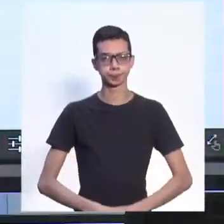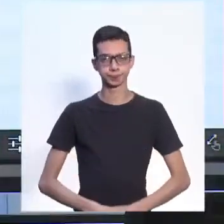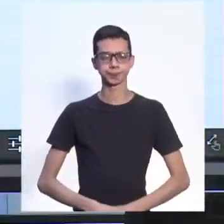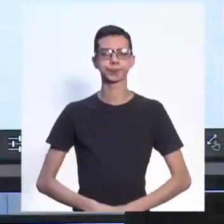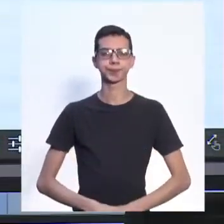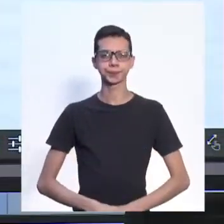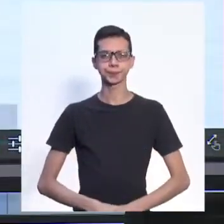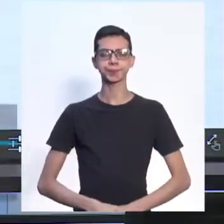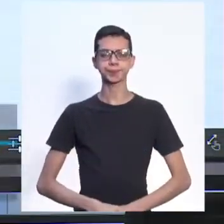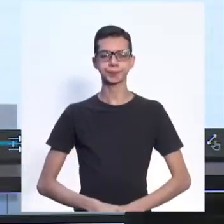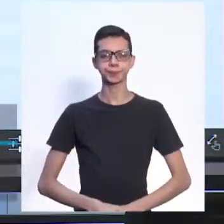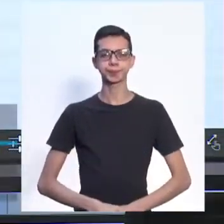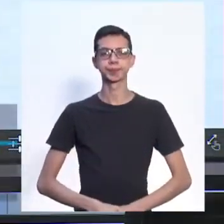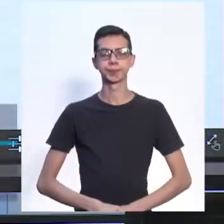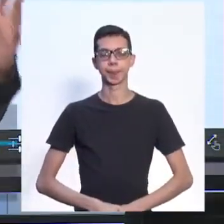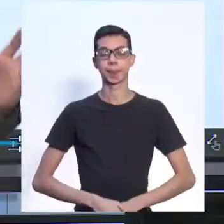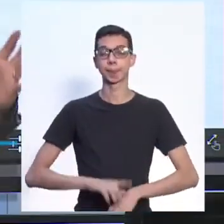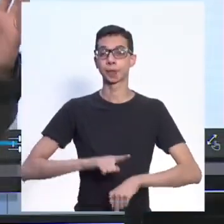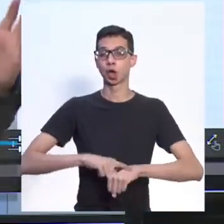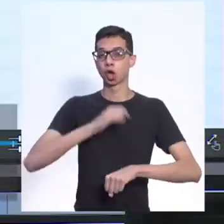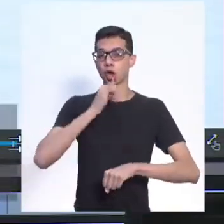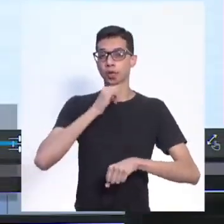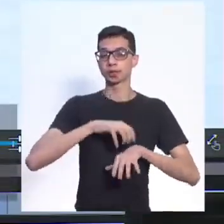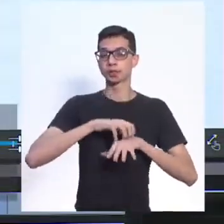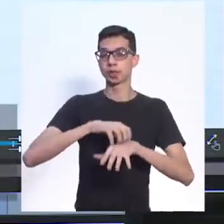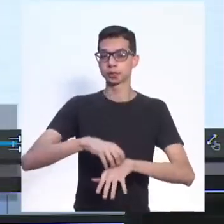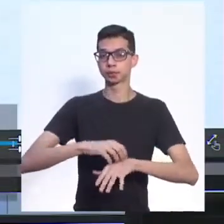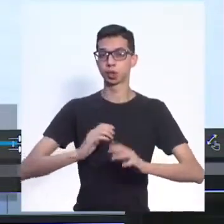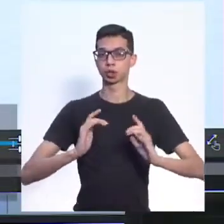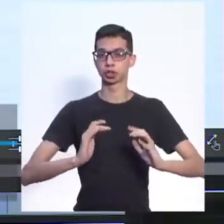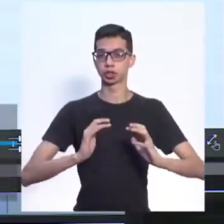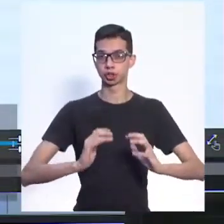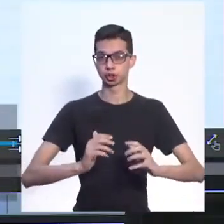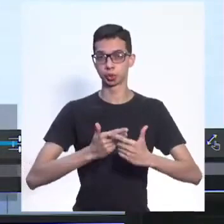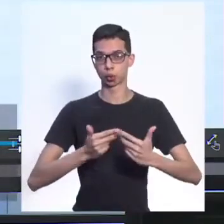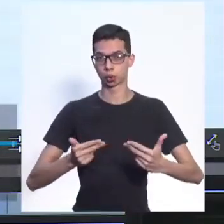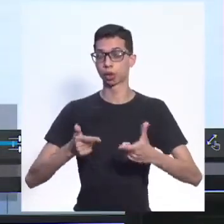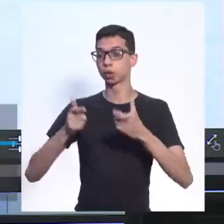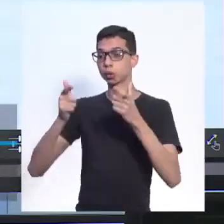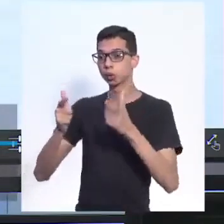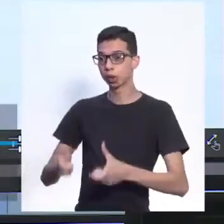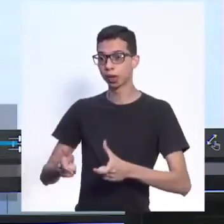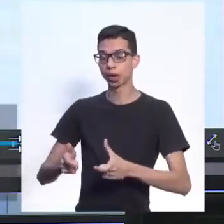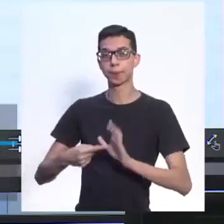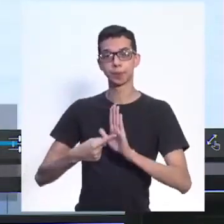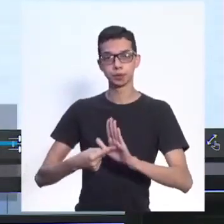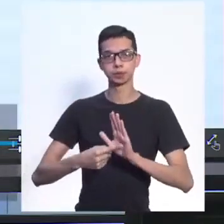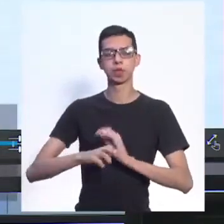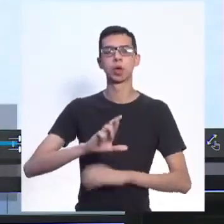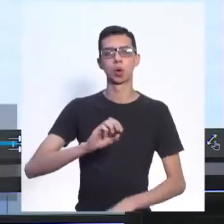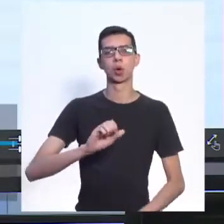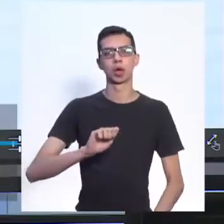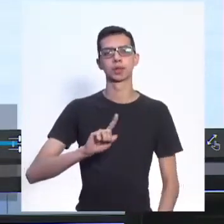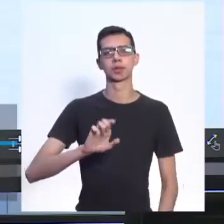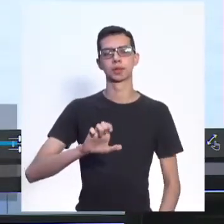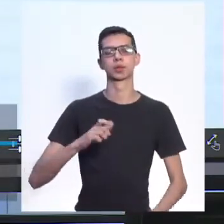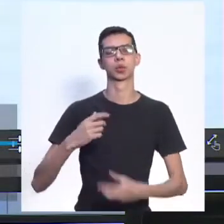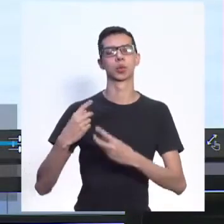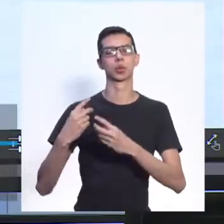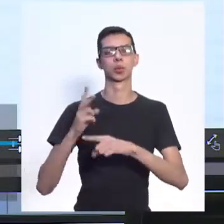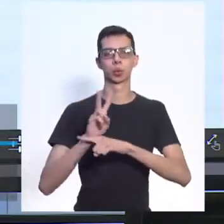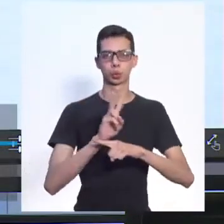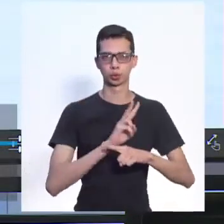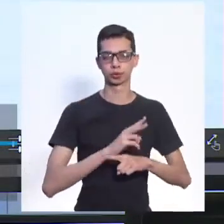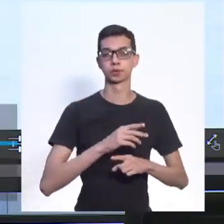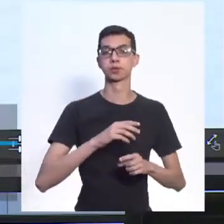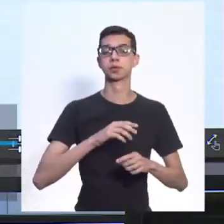desde a hora do transporte desse instrumento até o local onde a apresentação vai ser feita, é o roadie que cuida desse instrumento. Então, nada